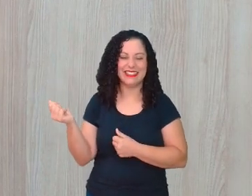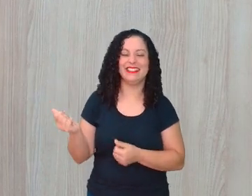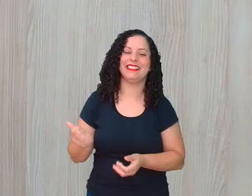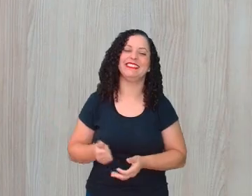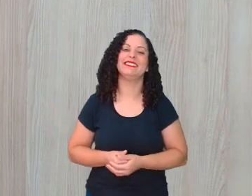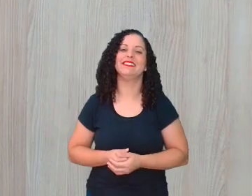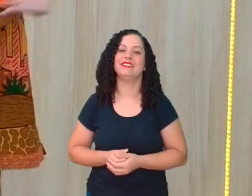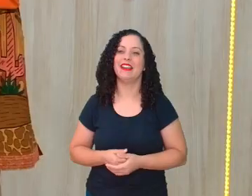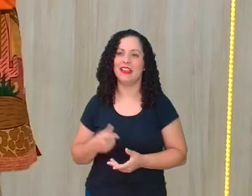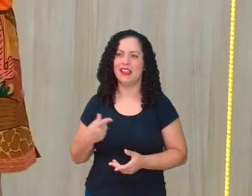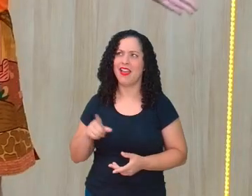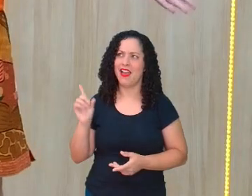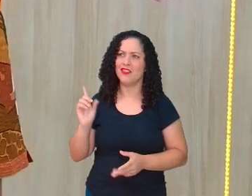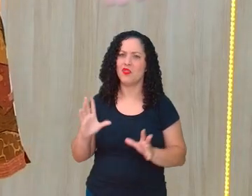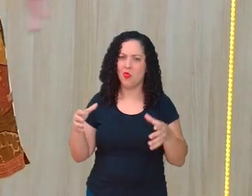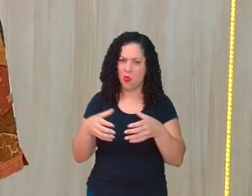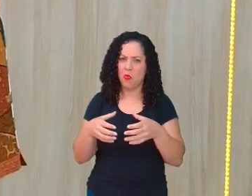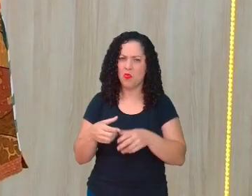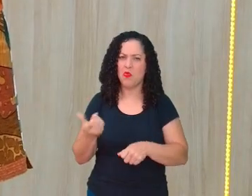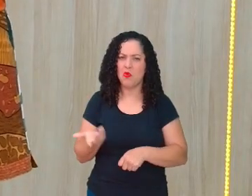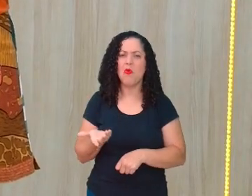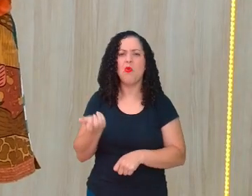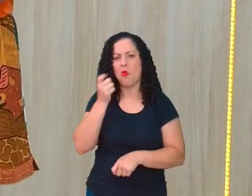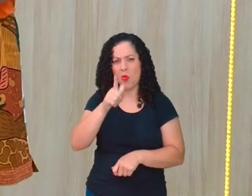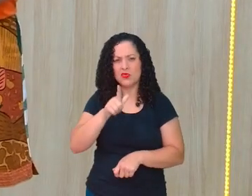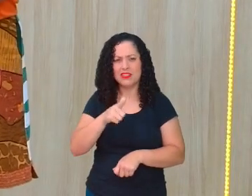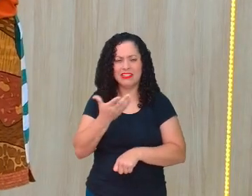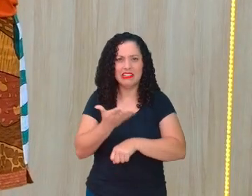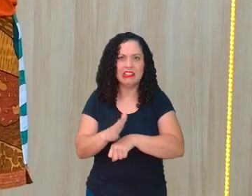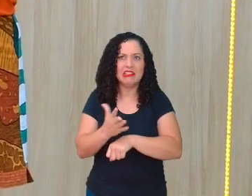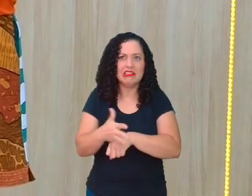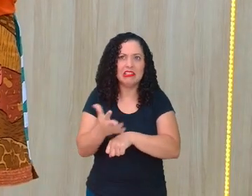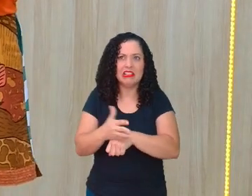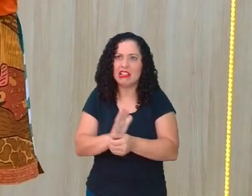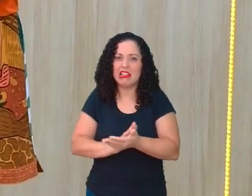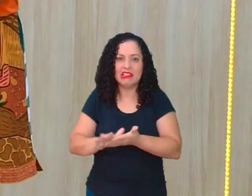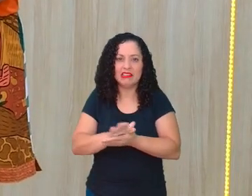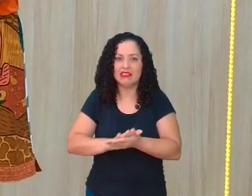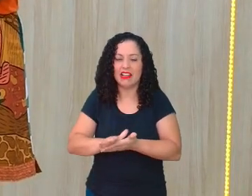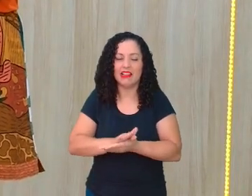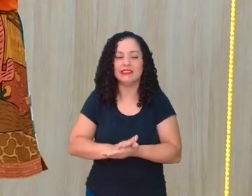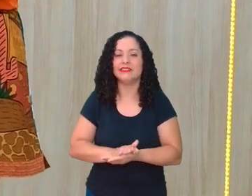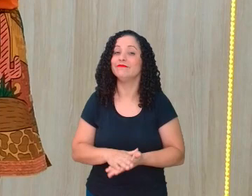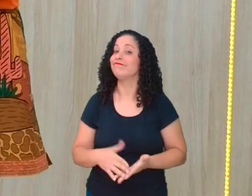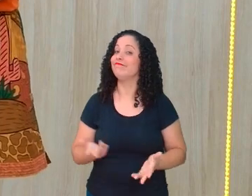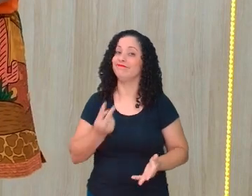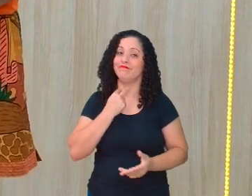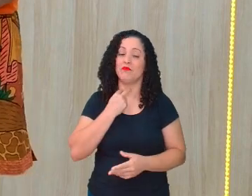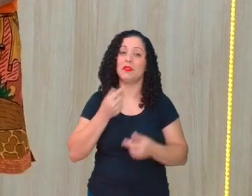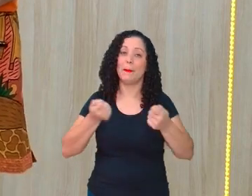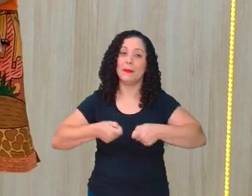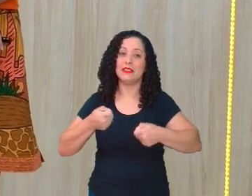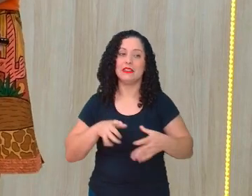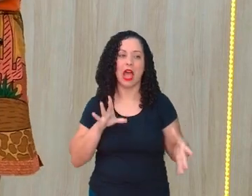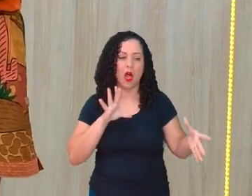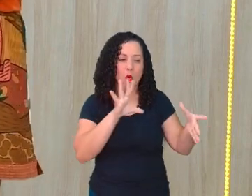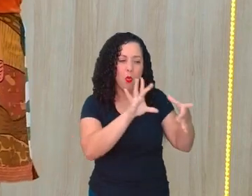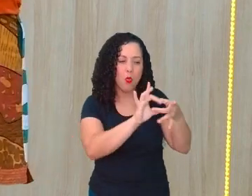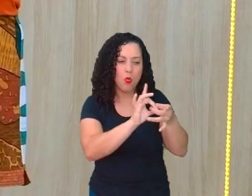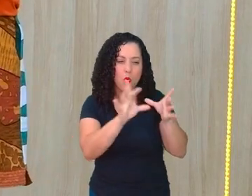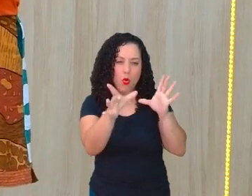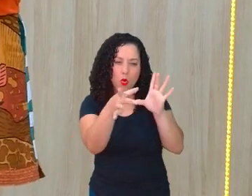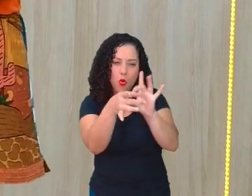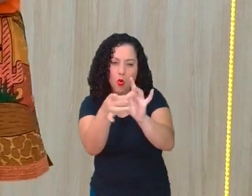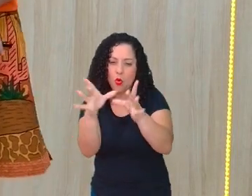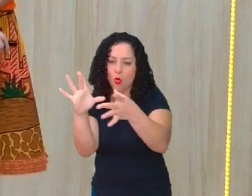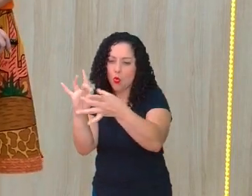esse grupo tocaria assim, sem prática instrumental? Jamais. Possível, né? Cada instrumento desse tem que casar com outro,